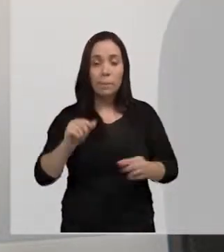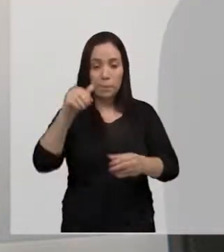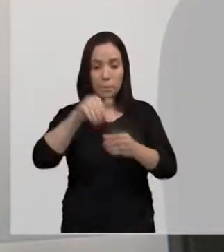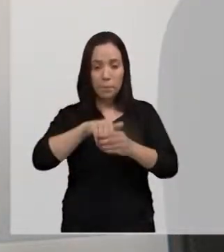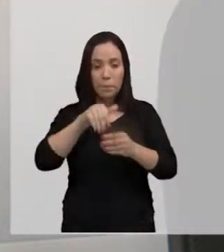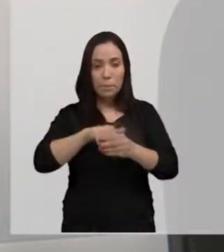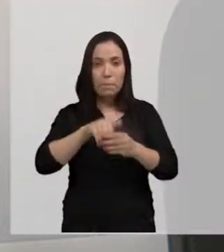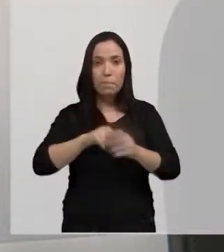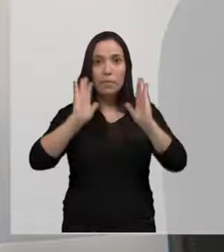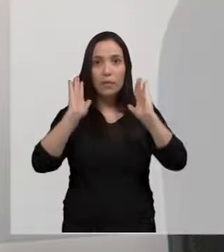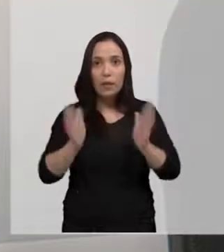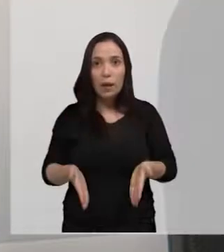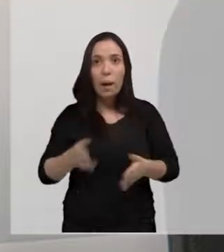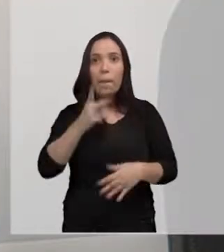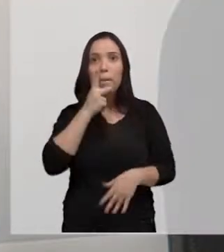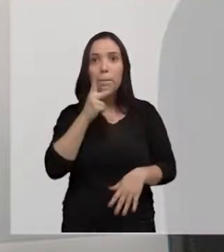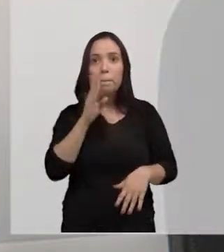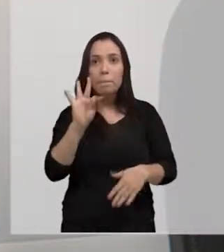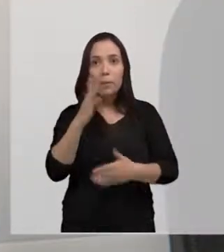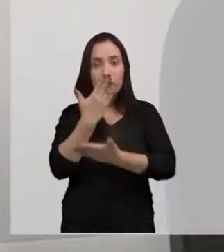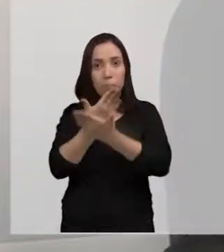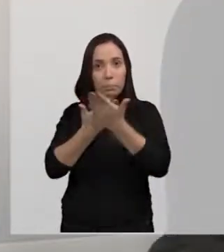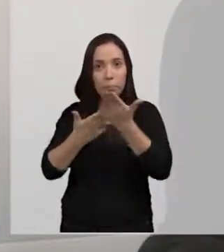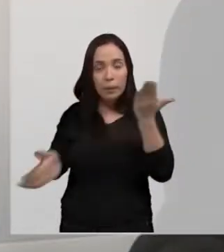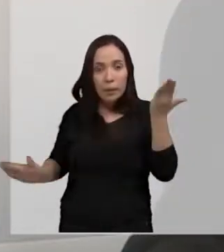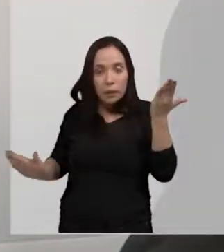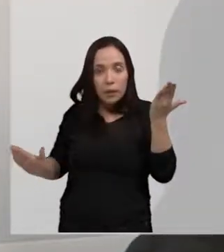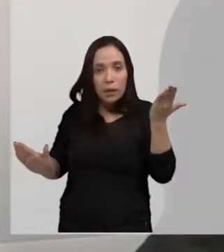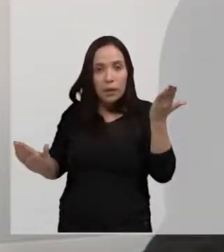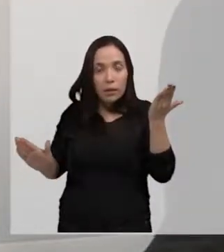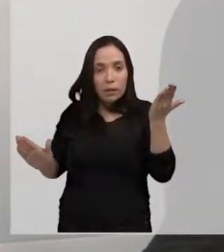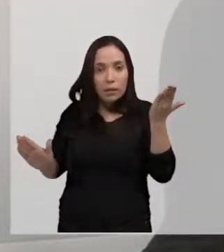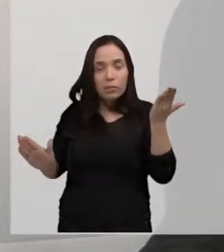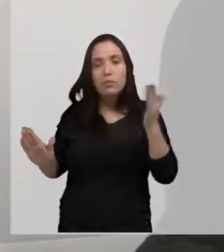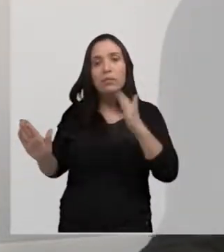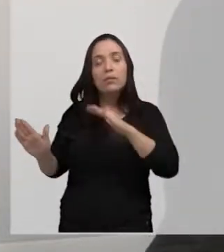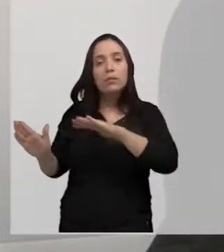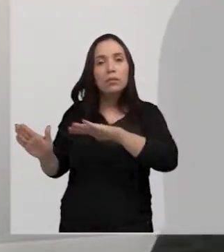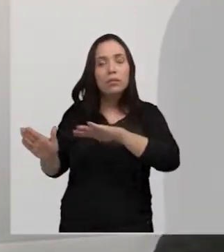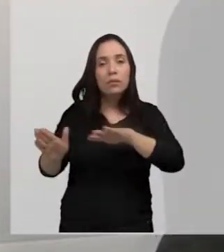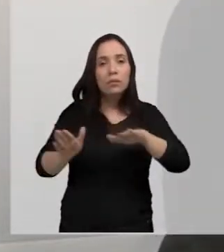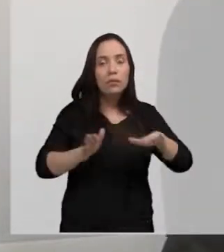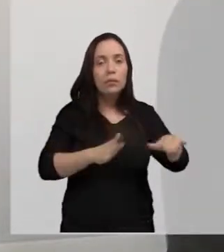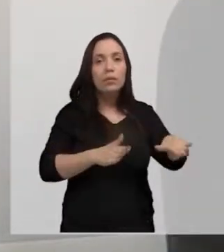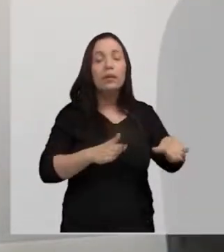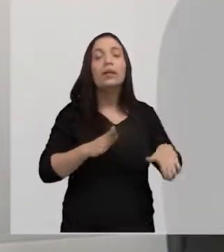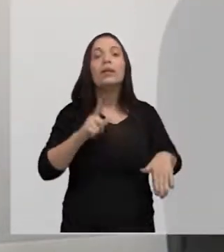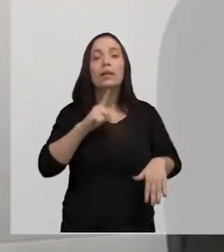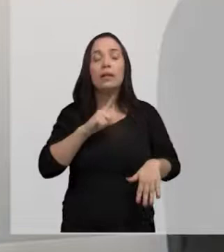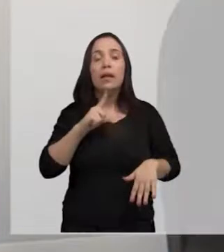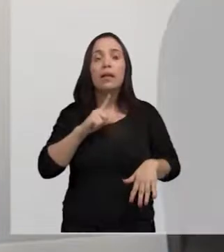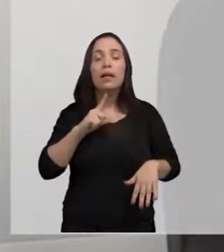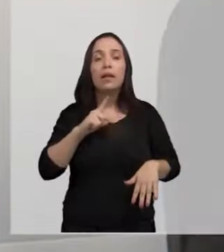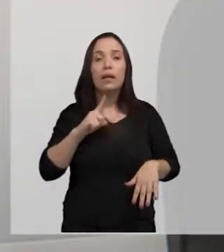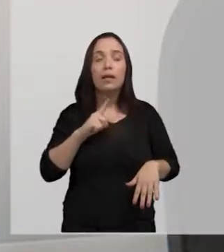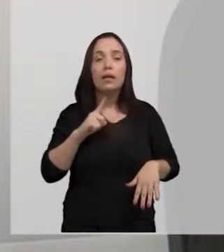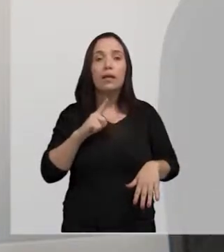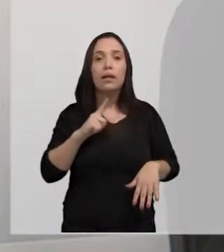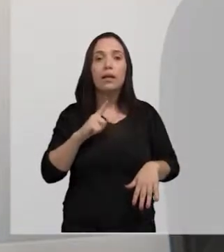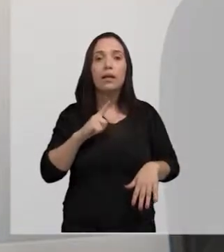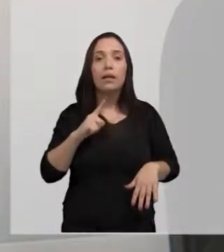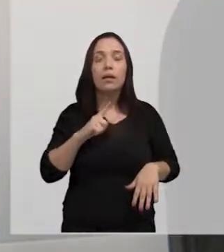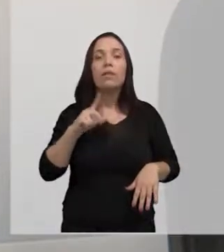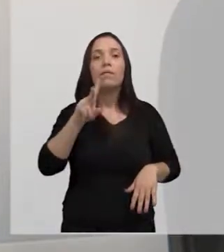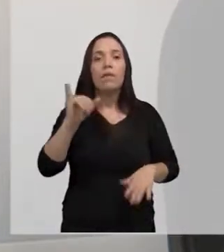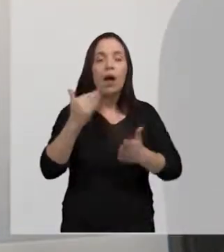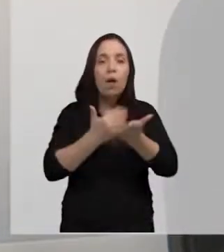a eleição, o PT derrotado, essa onda anti-petismo e lulista é tão forte que eles vão ter